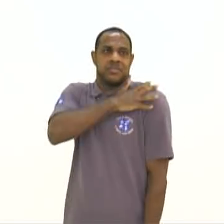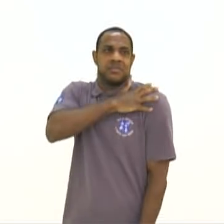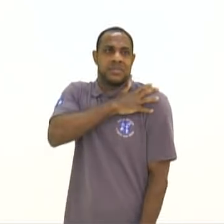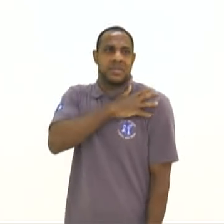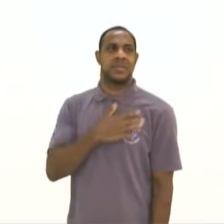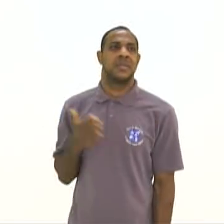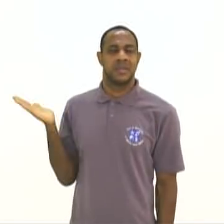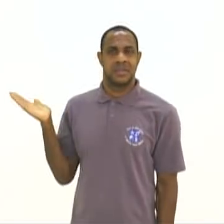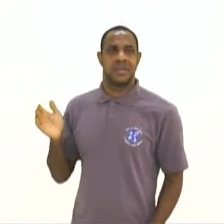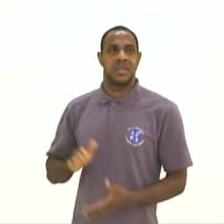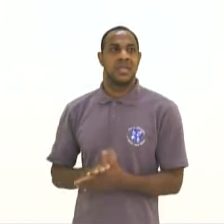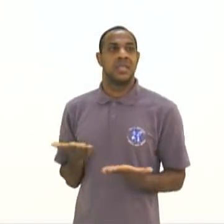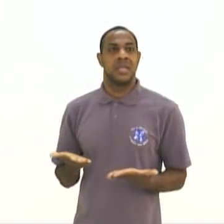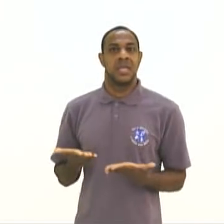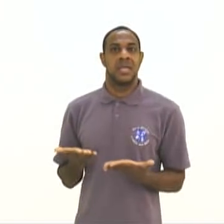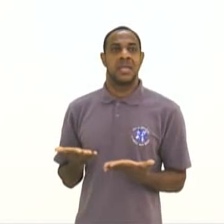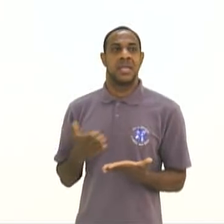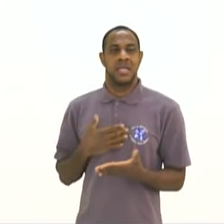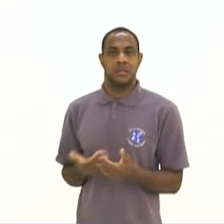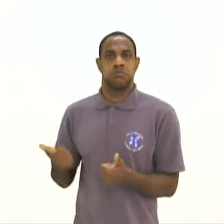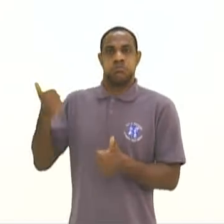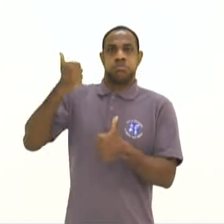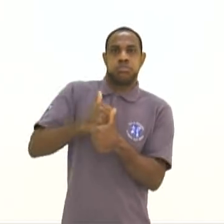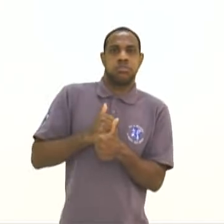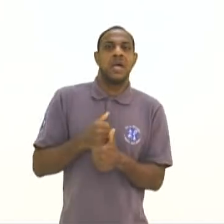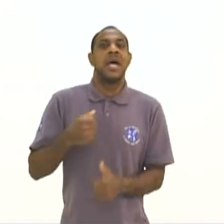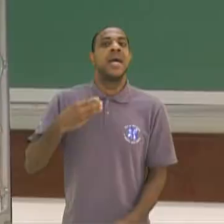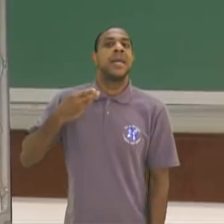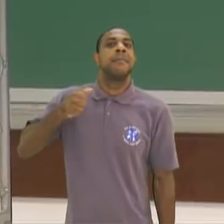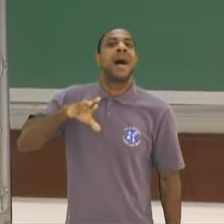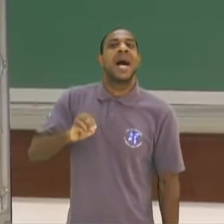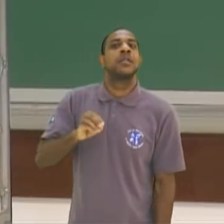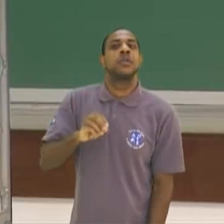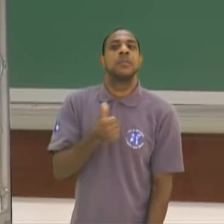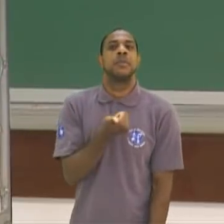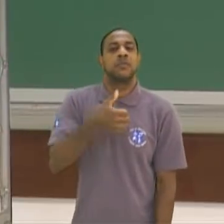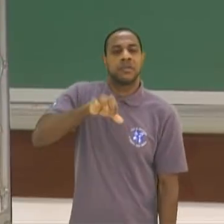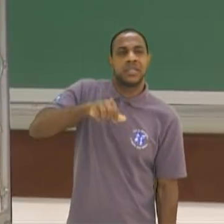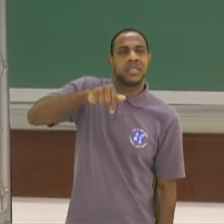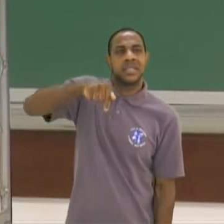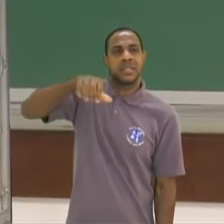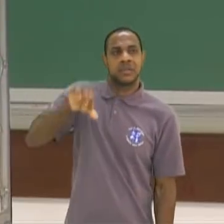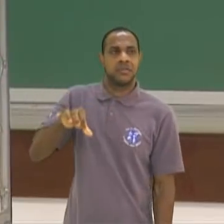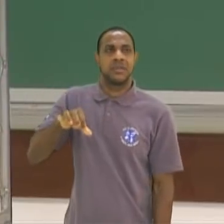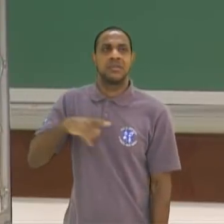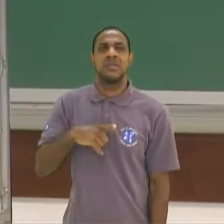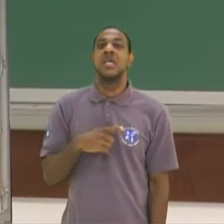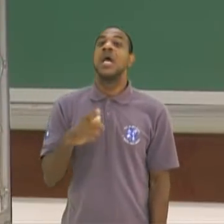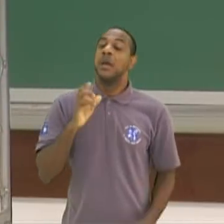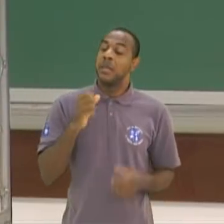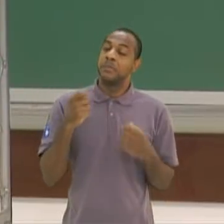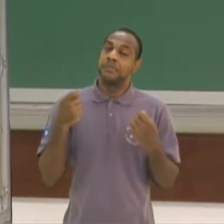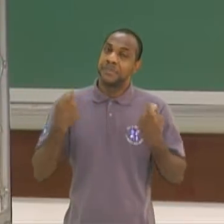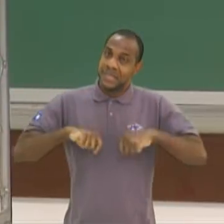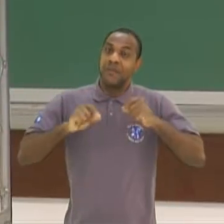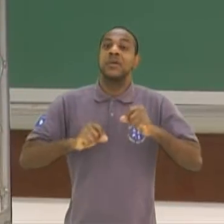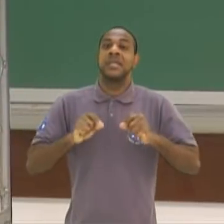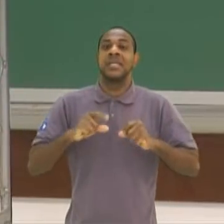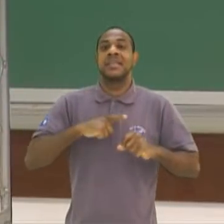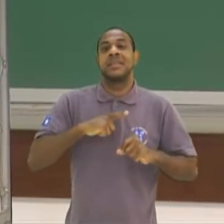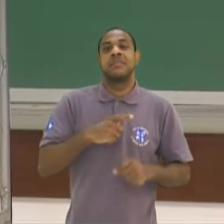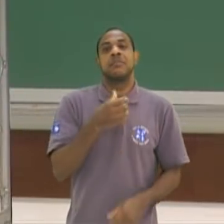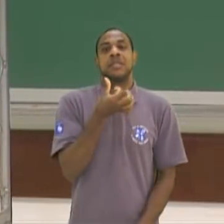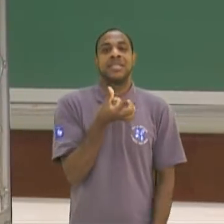em março de 1979 e deveria ficar, então, 6 anos no governo. Lembra